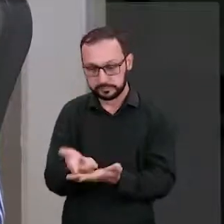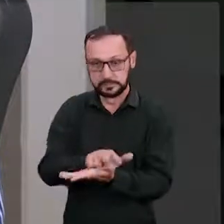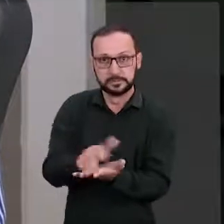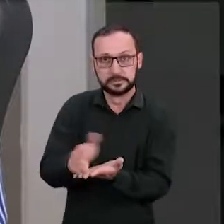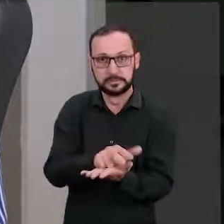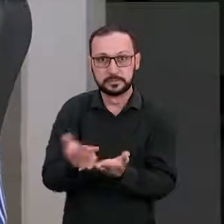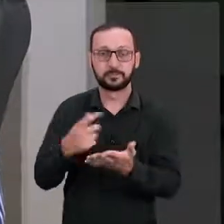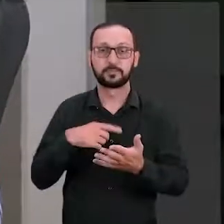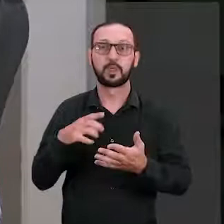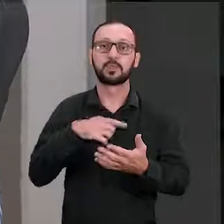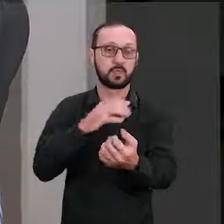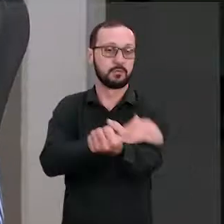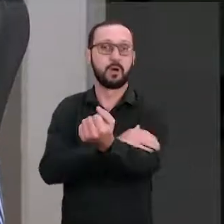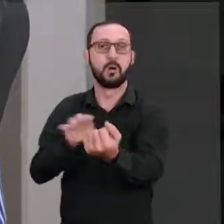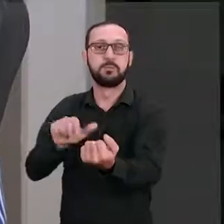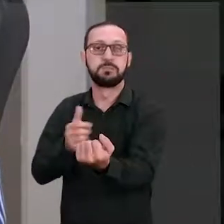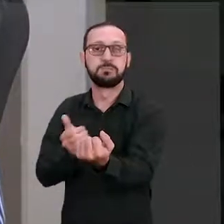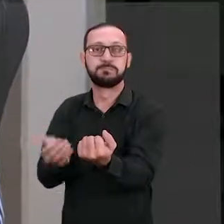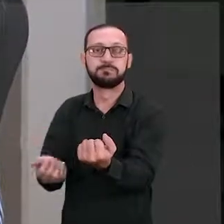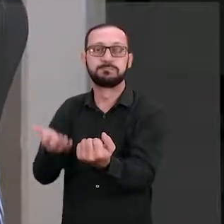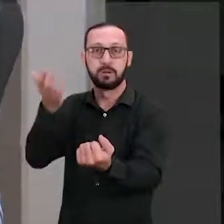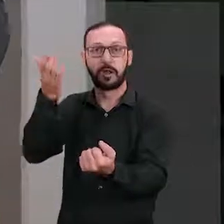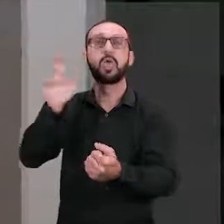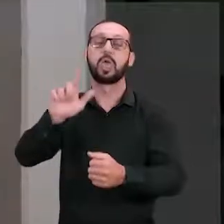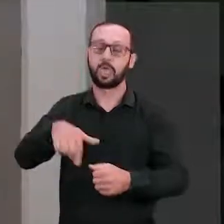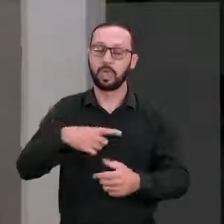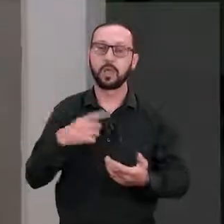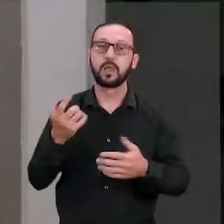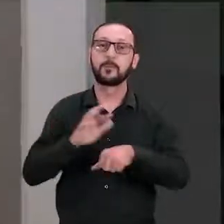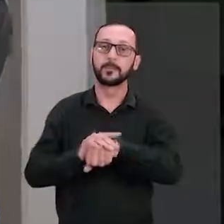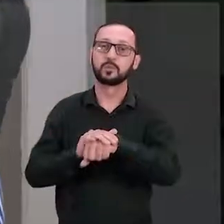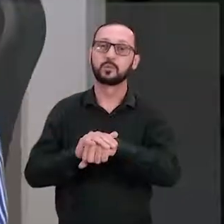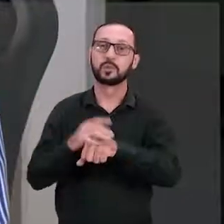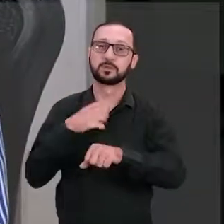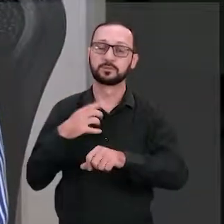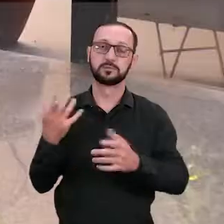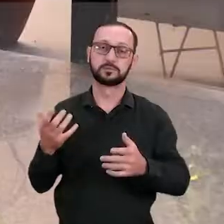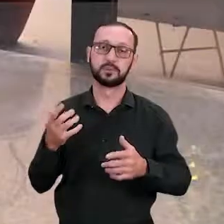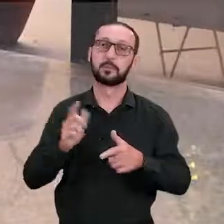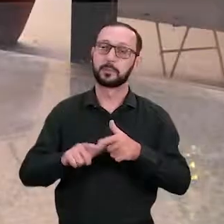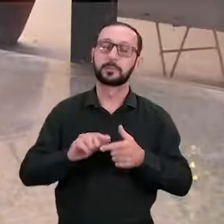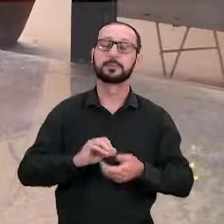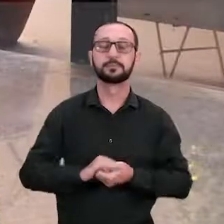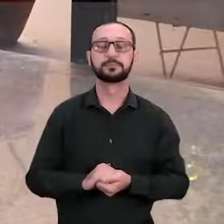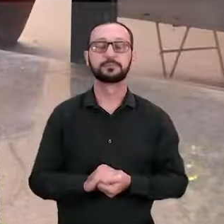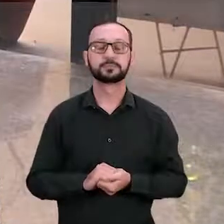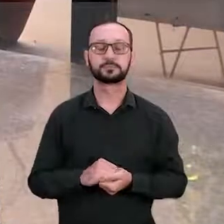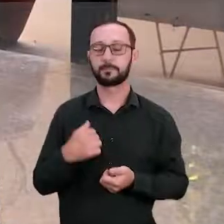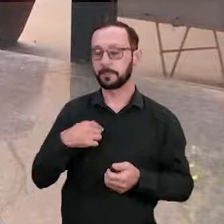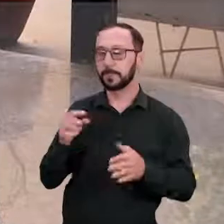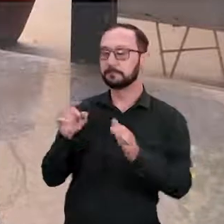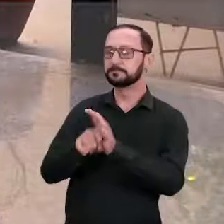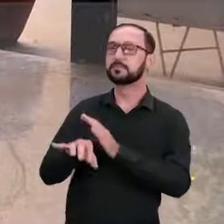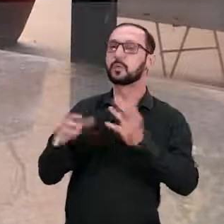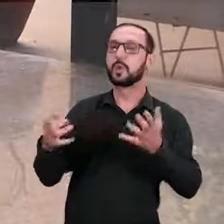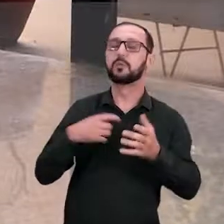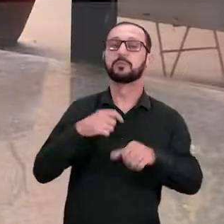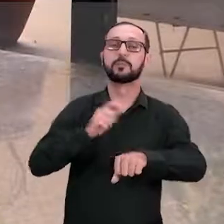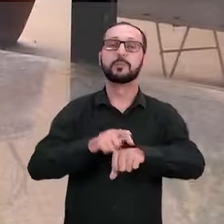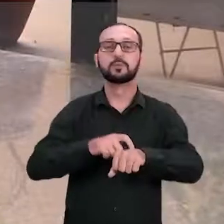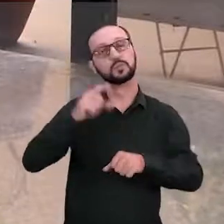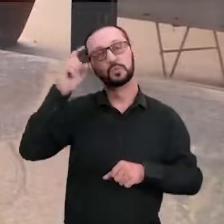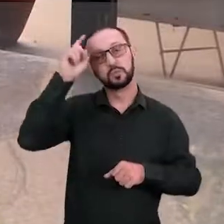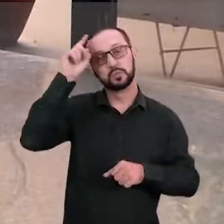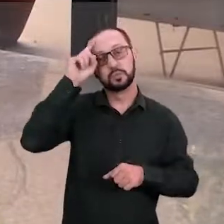ter hipertensão por causa da ansiedade, e isso passa a ser uma doença com as suas consequências. Doutor, quais são as situações,